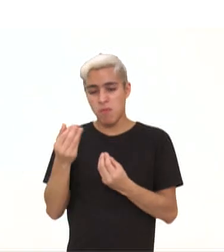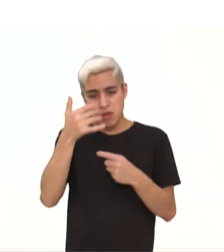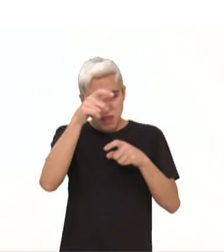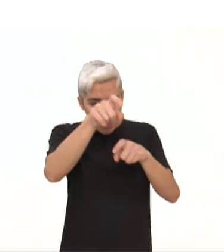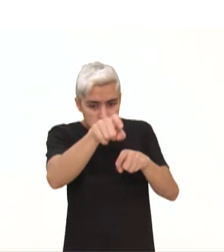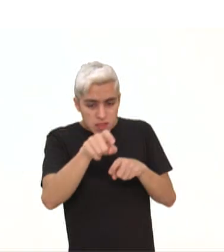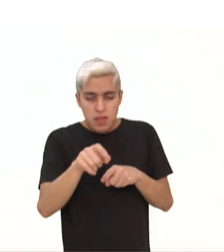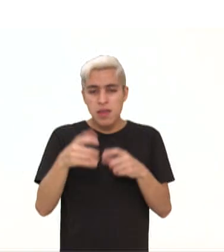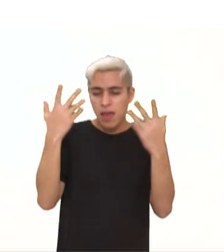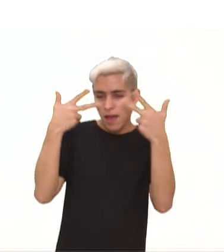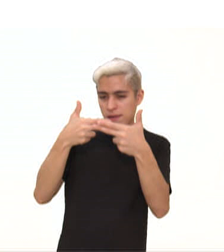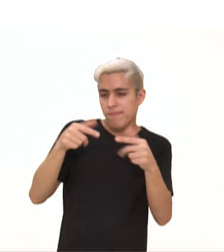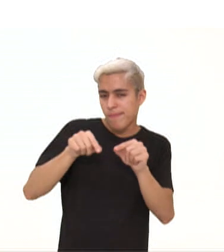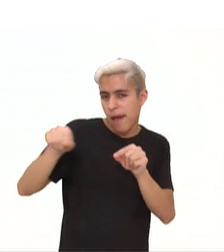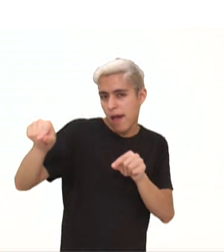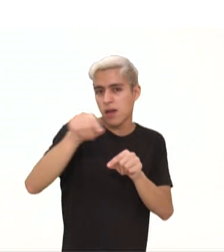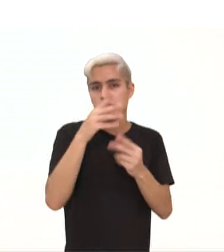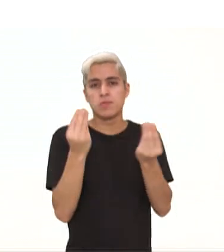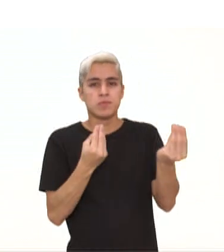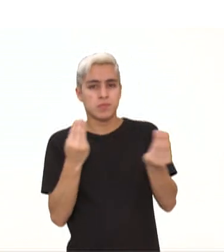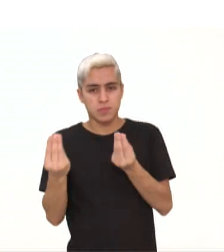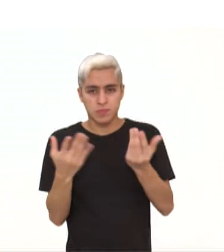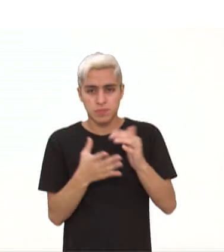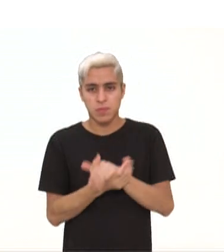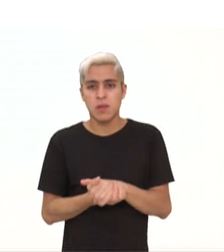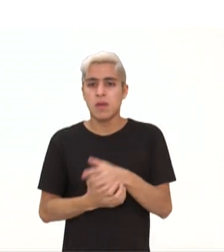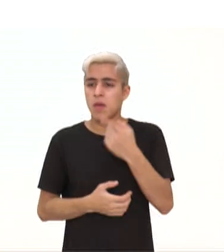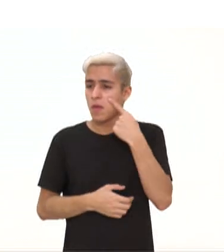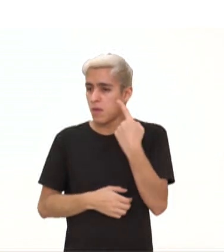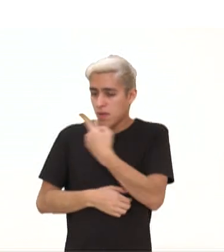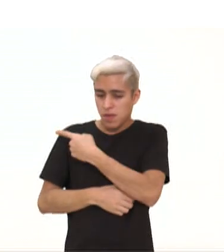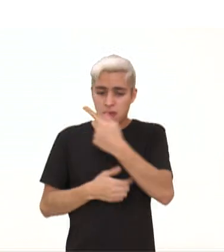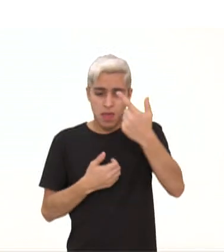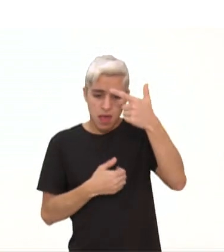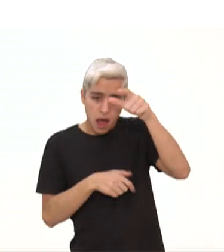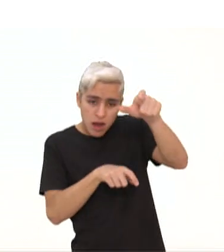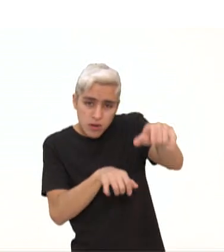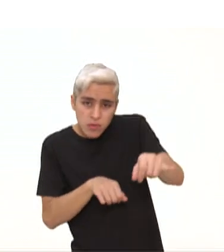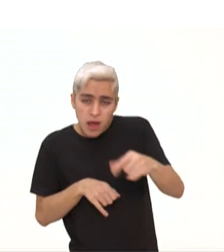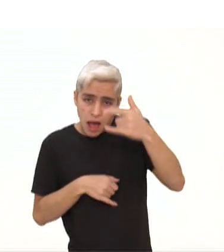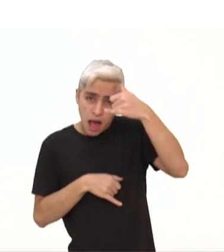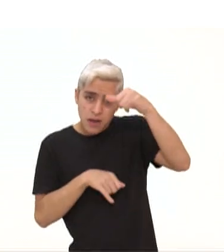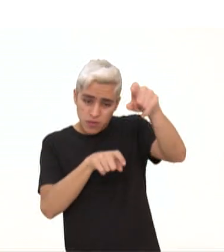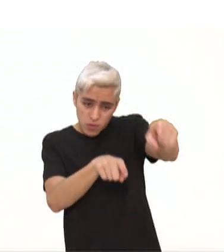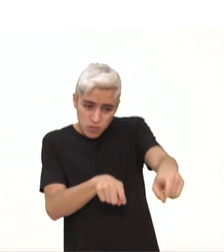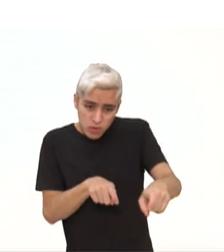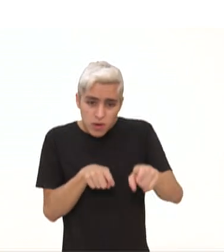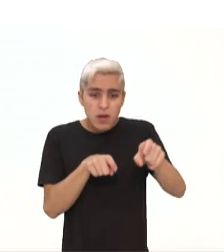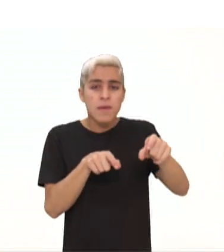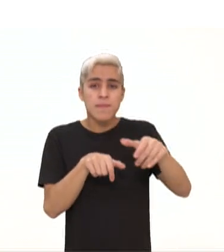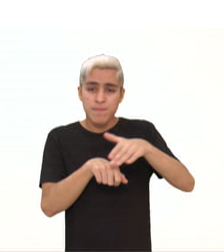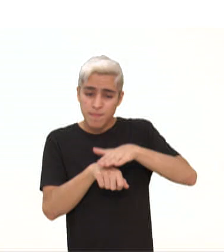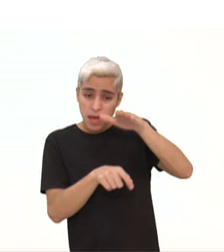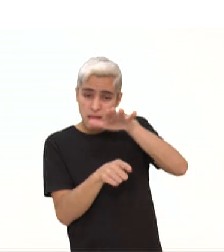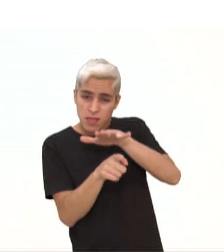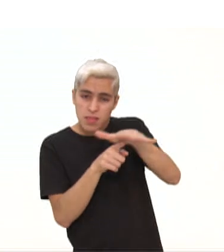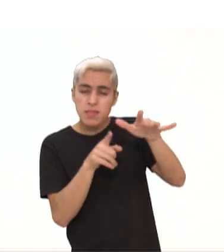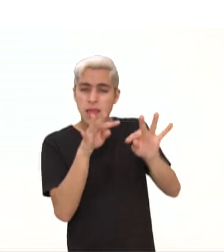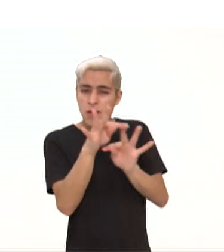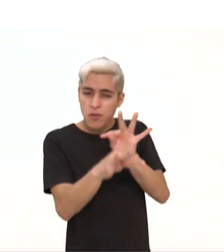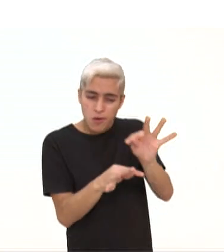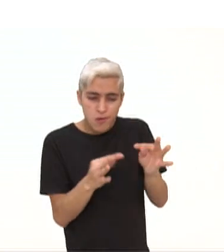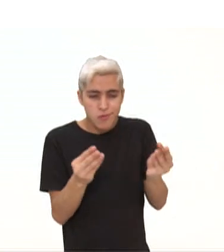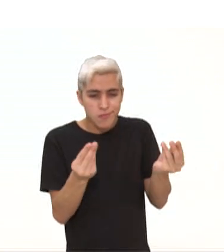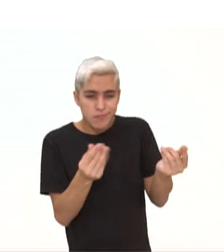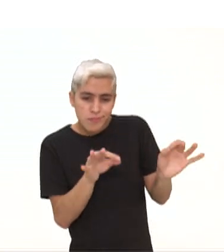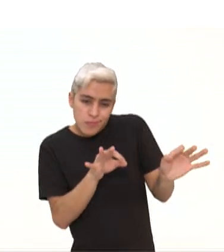produzido em diferentes partes do mundo, nós vamos ter desde a agricultura comercial, que é aquela que emprega a maior tecnologia,